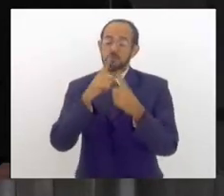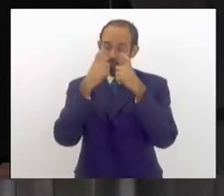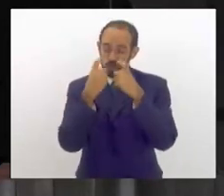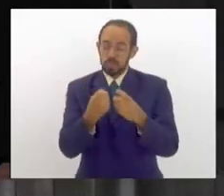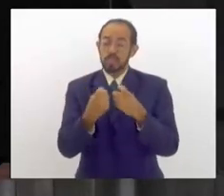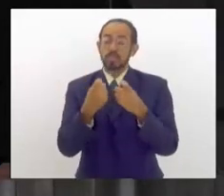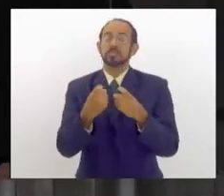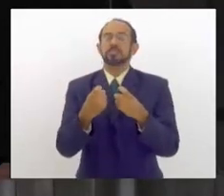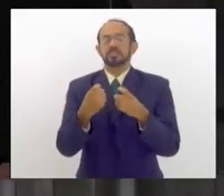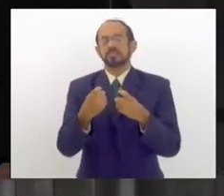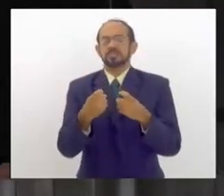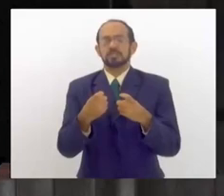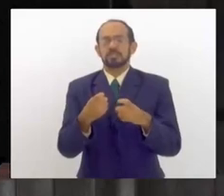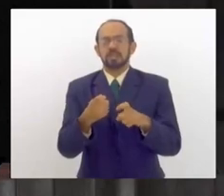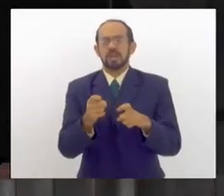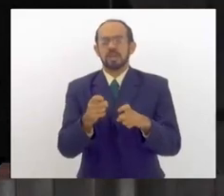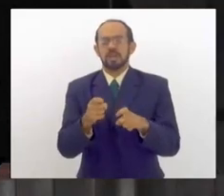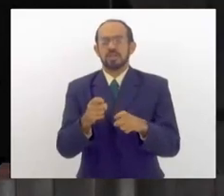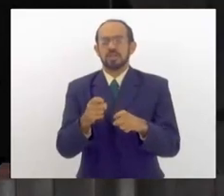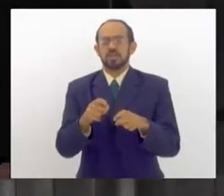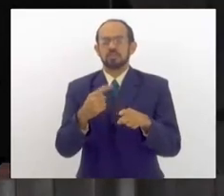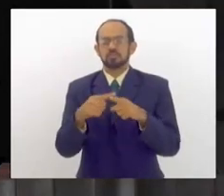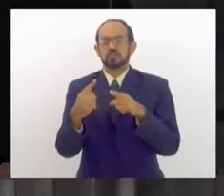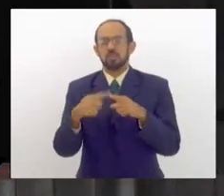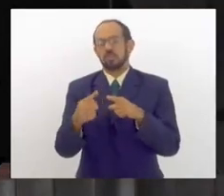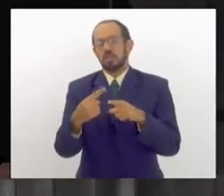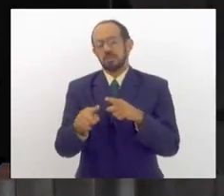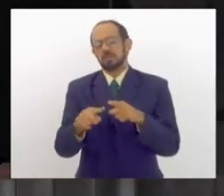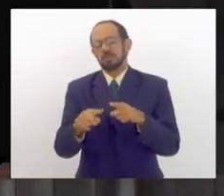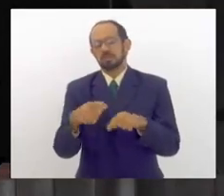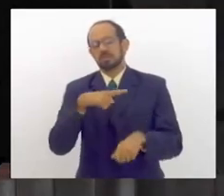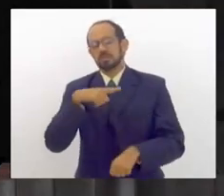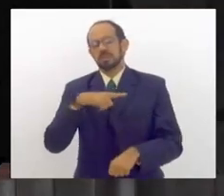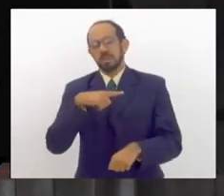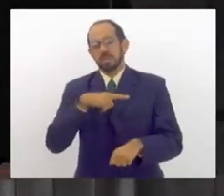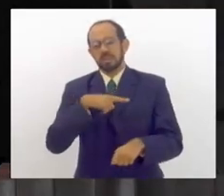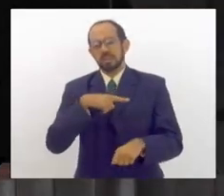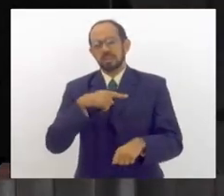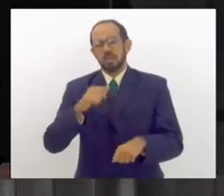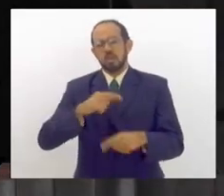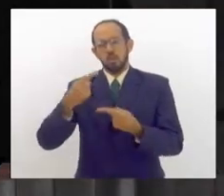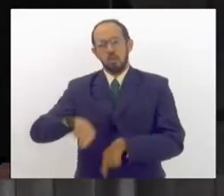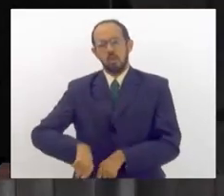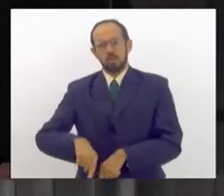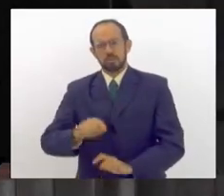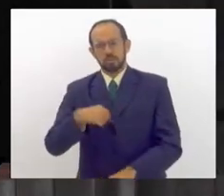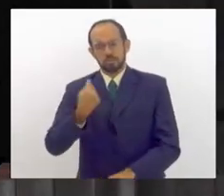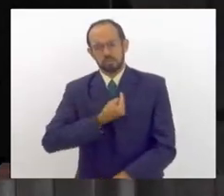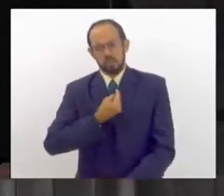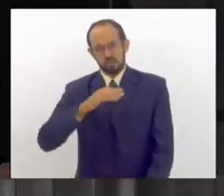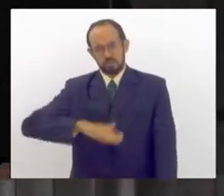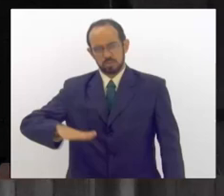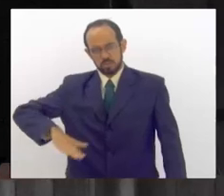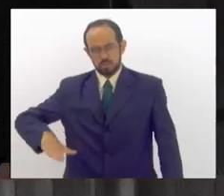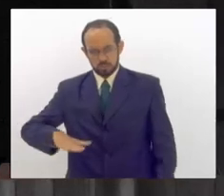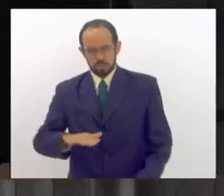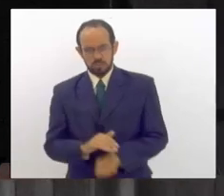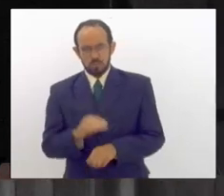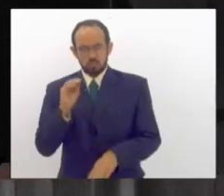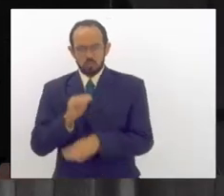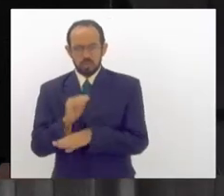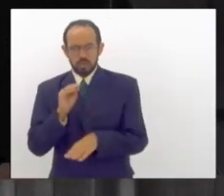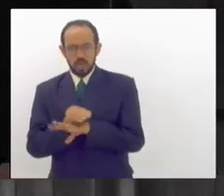violência, na discrepância que se causam contra as nossas crianças. Vamos cuidar todo mundo